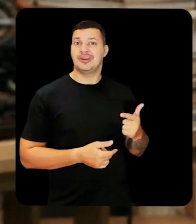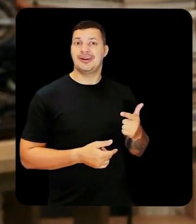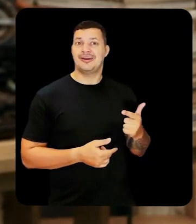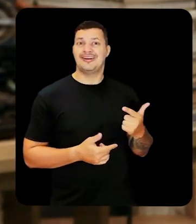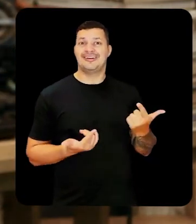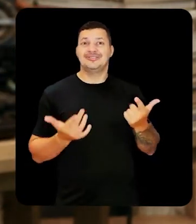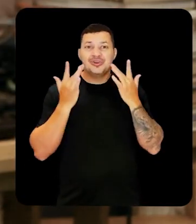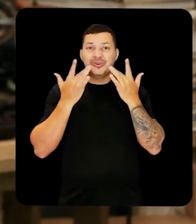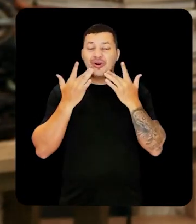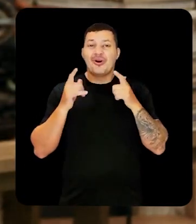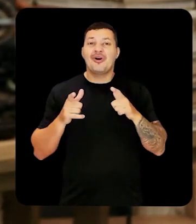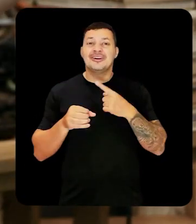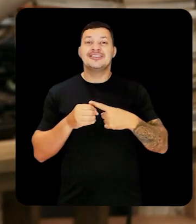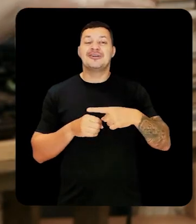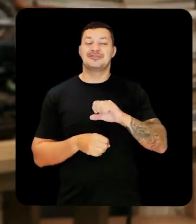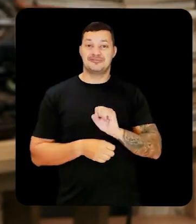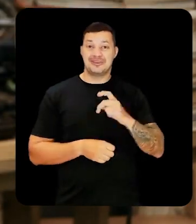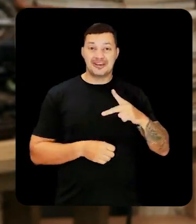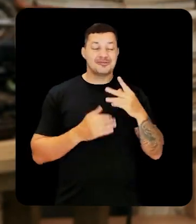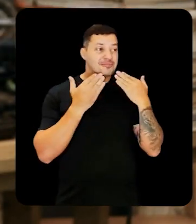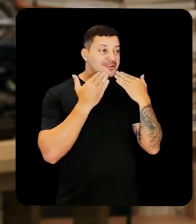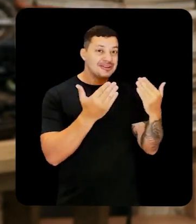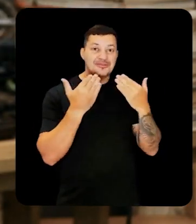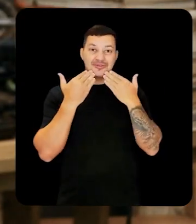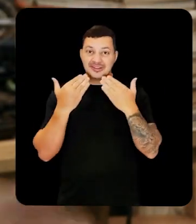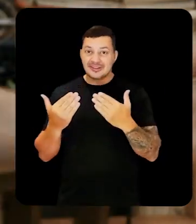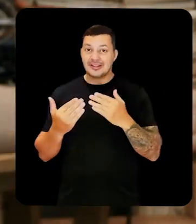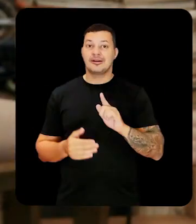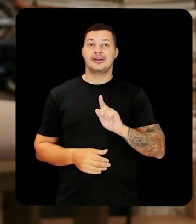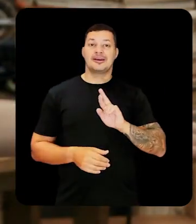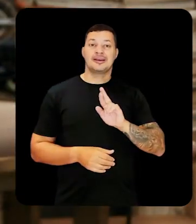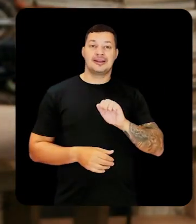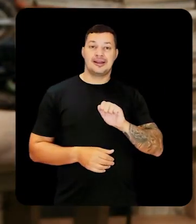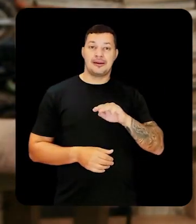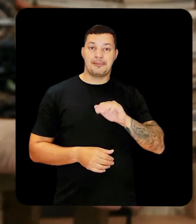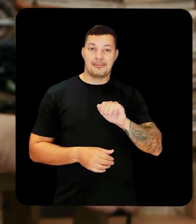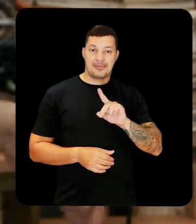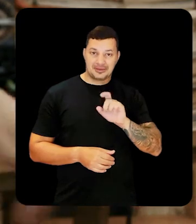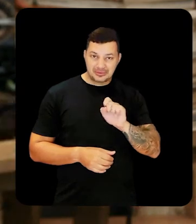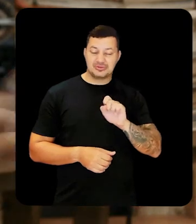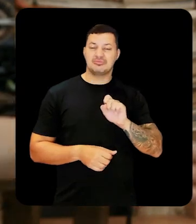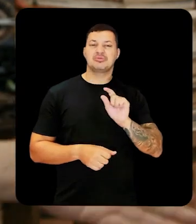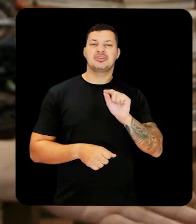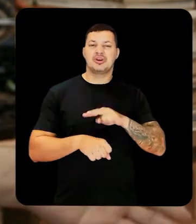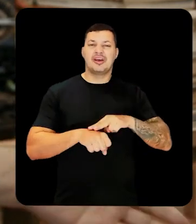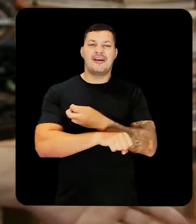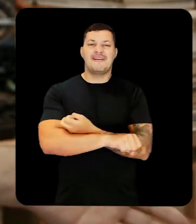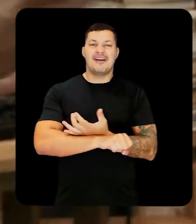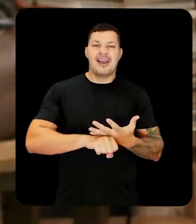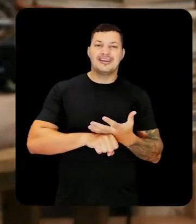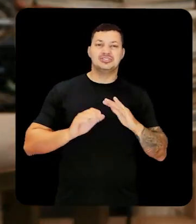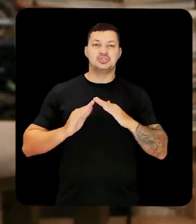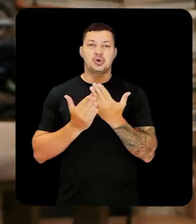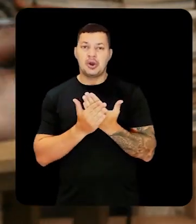o teatro. Não existia o teatro em São Pedro. A gente se apresentava na grama, em gramados, pátios de